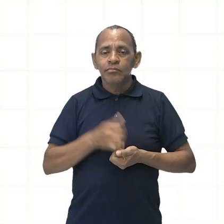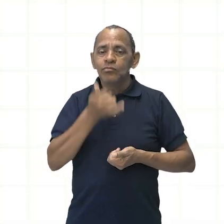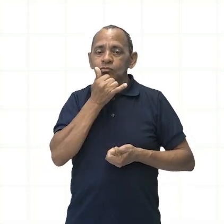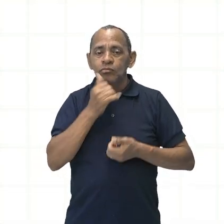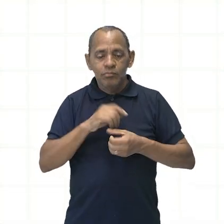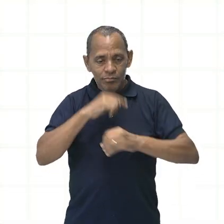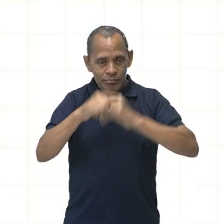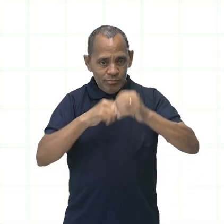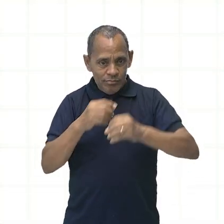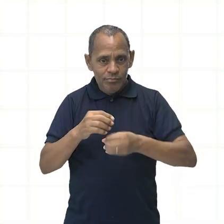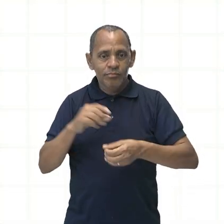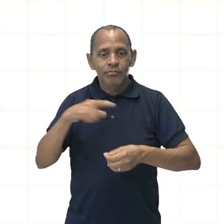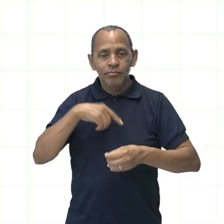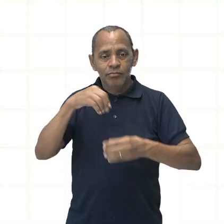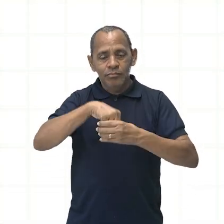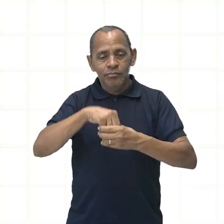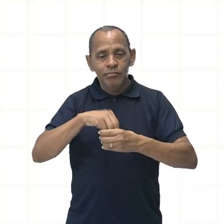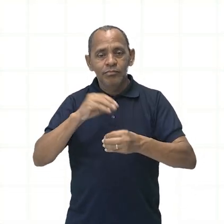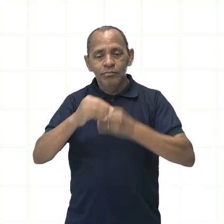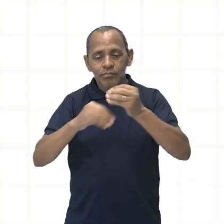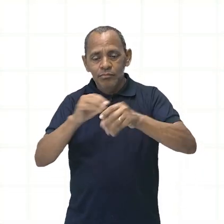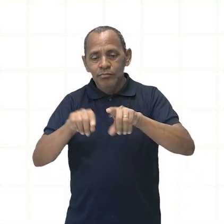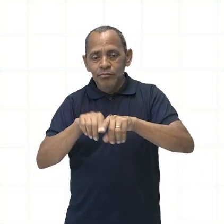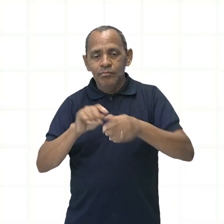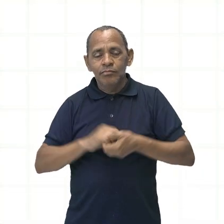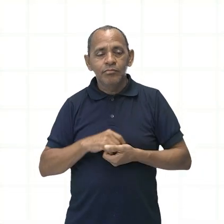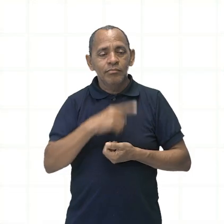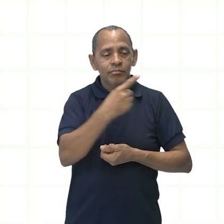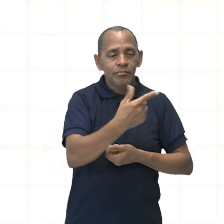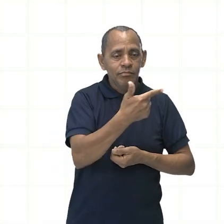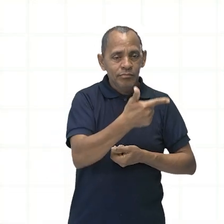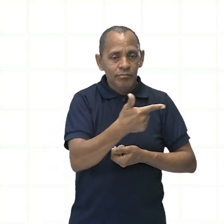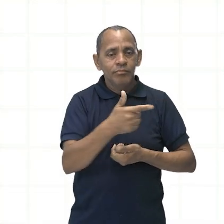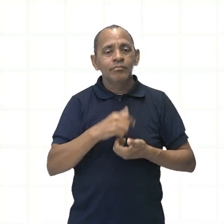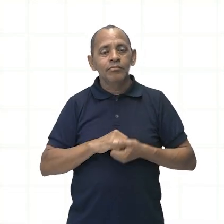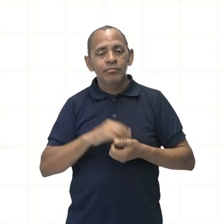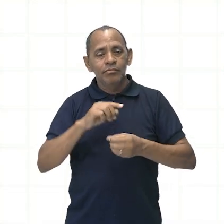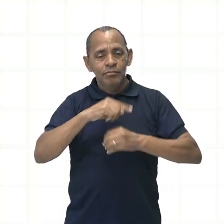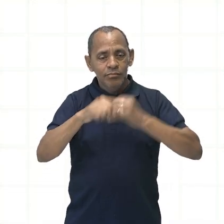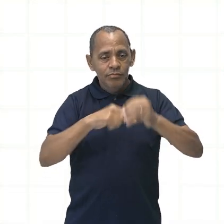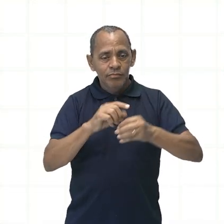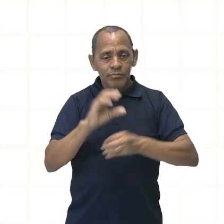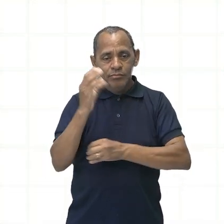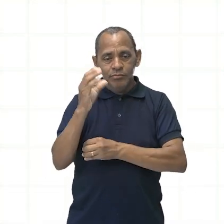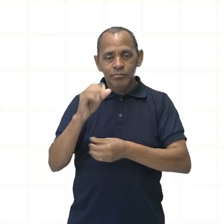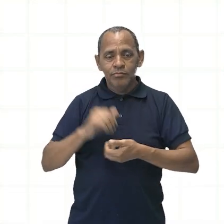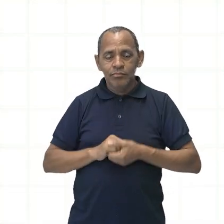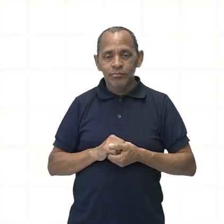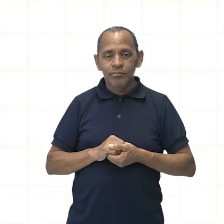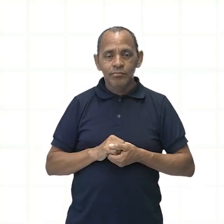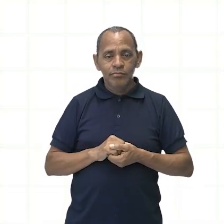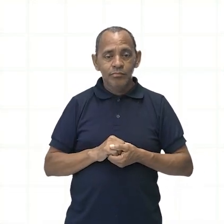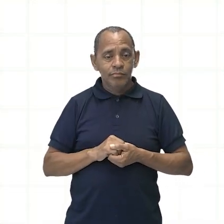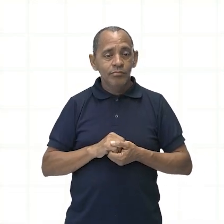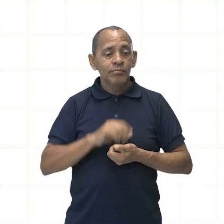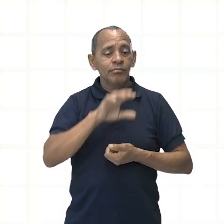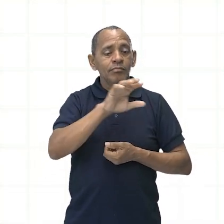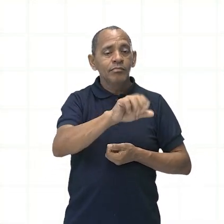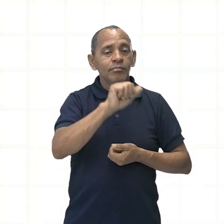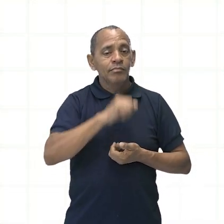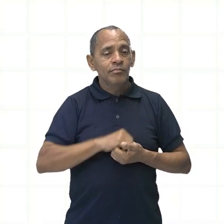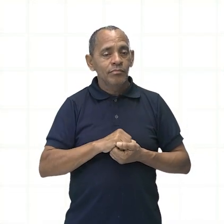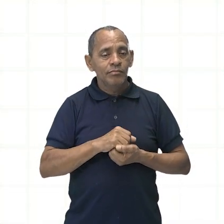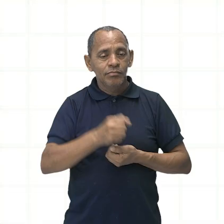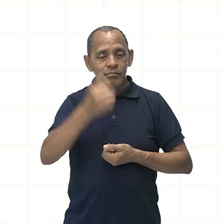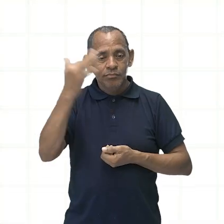ele apresenta 12 átomos de carbono nessa molécula. Então, vamos lá por parte. Pegamos a quantidade de